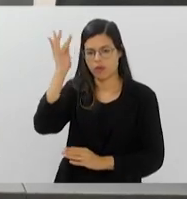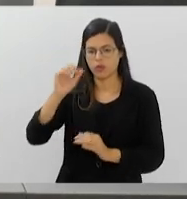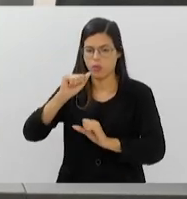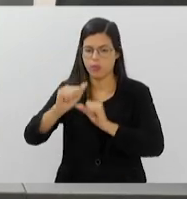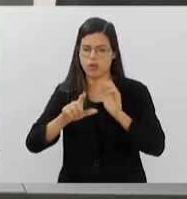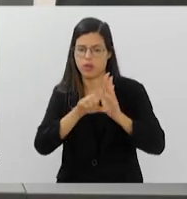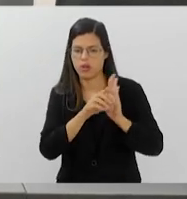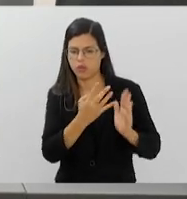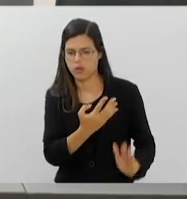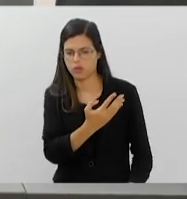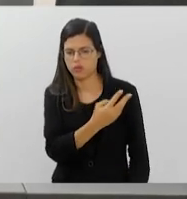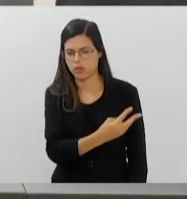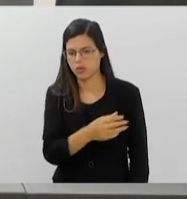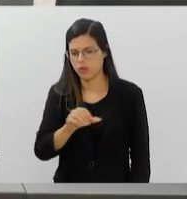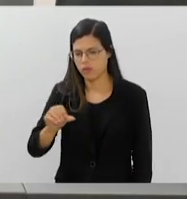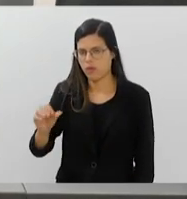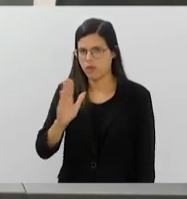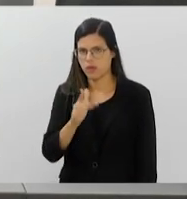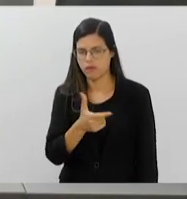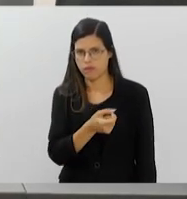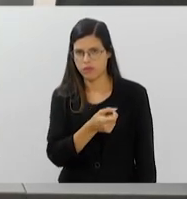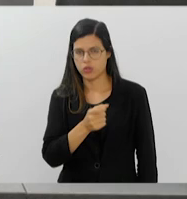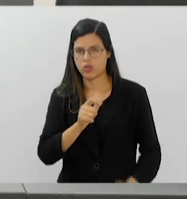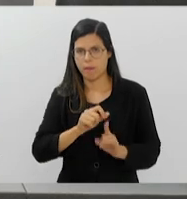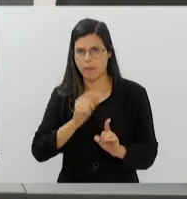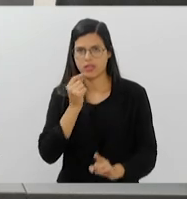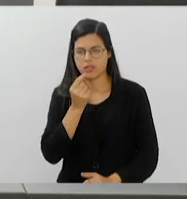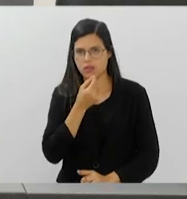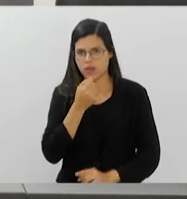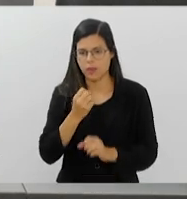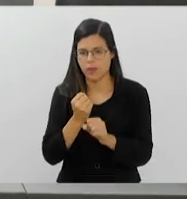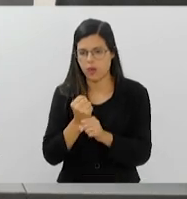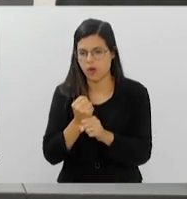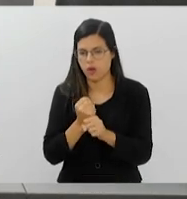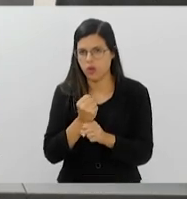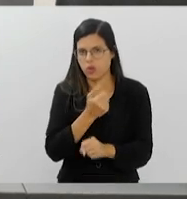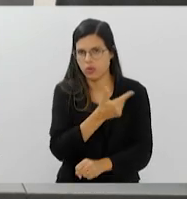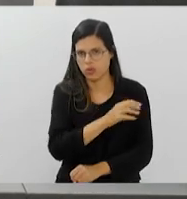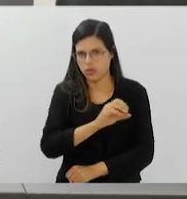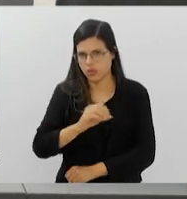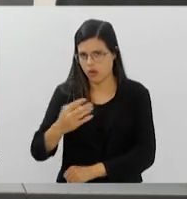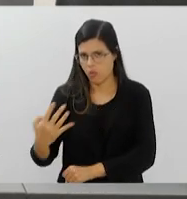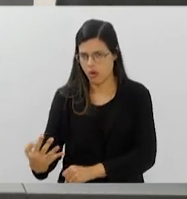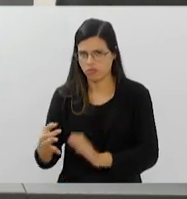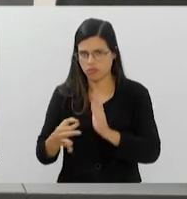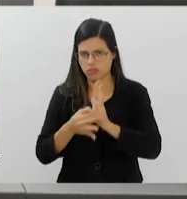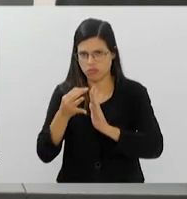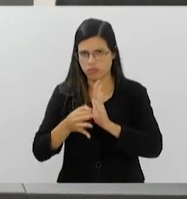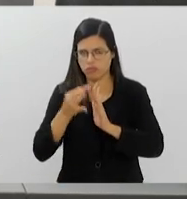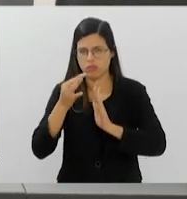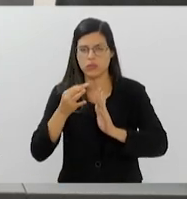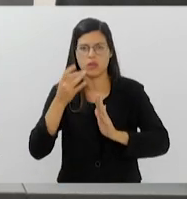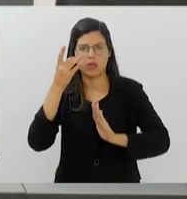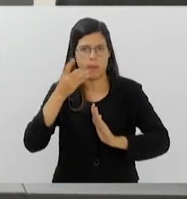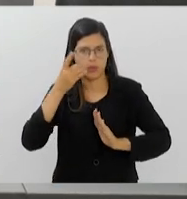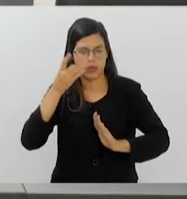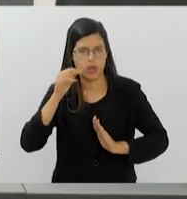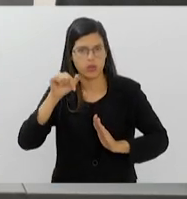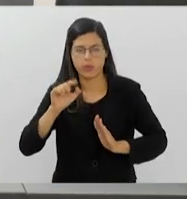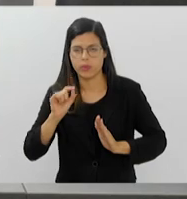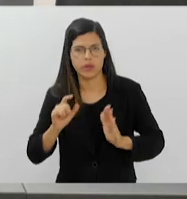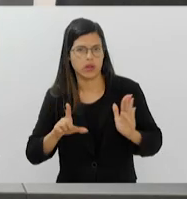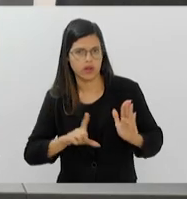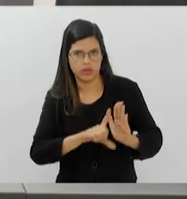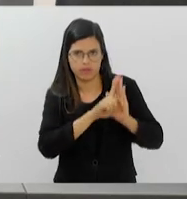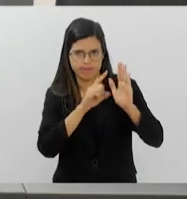estadual 4.399 de 20 de setembro de 2004. O parecer do deputado Delaroli é pela